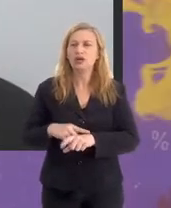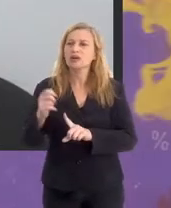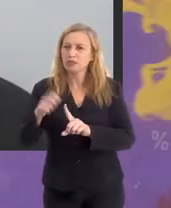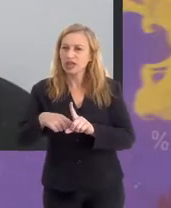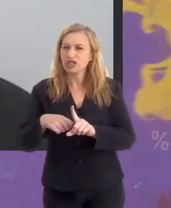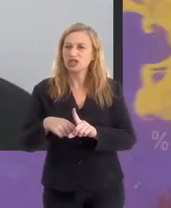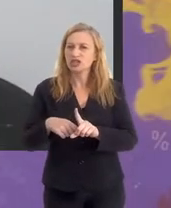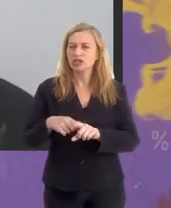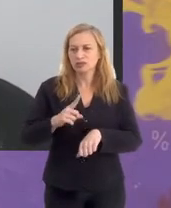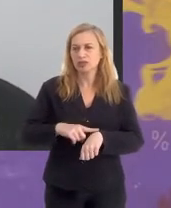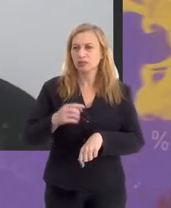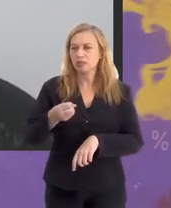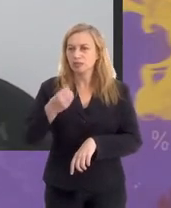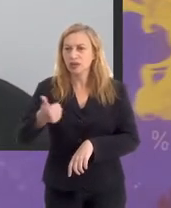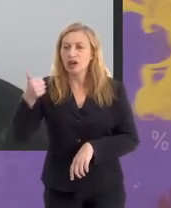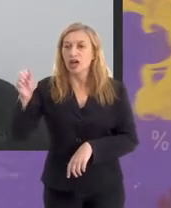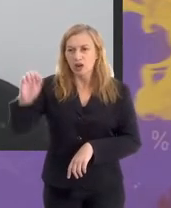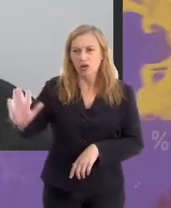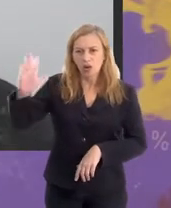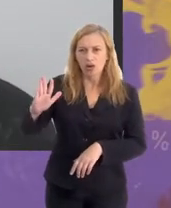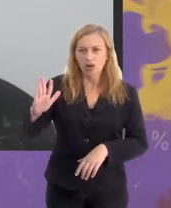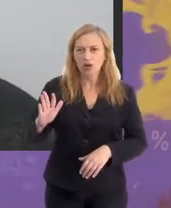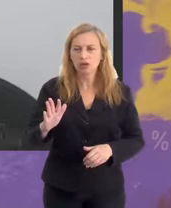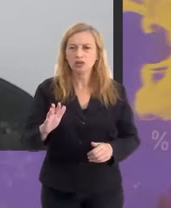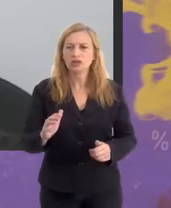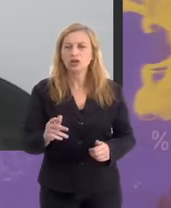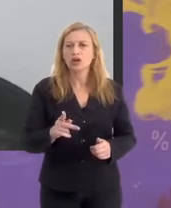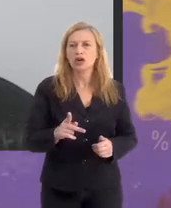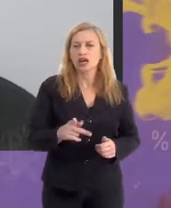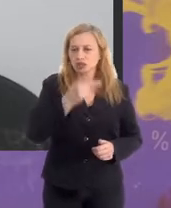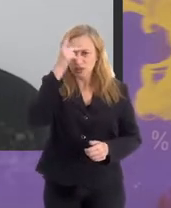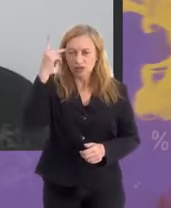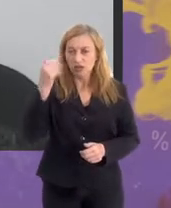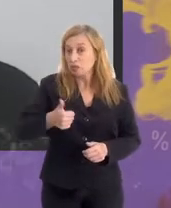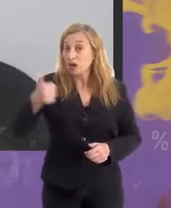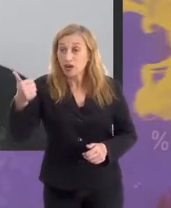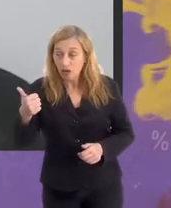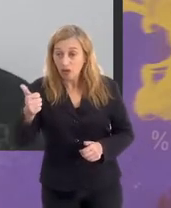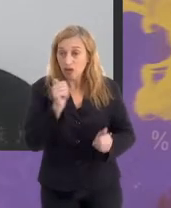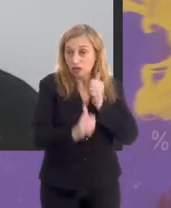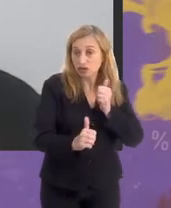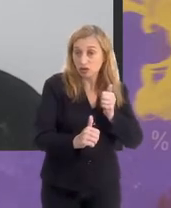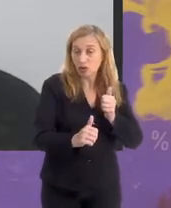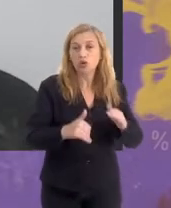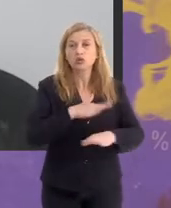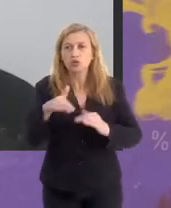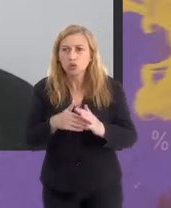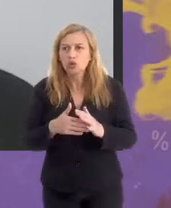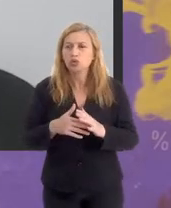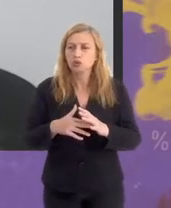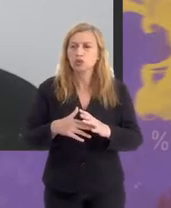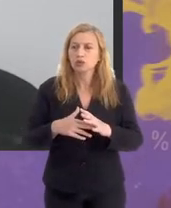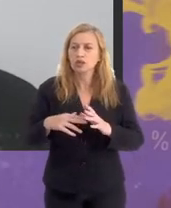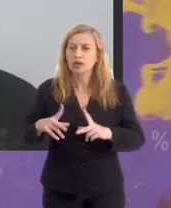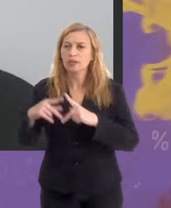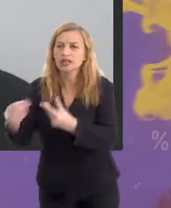é meio de temporada na Europa supostamente é um período em que jogadores estão rendendo mais mas acaba que todo mundo vai